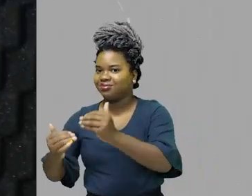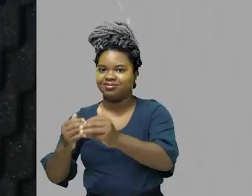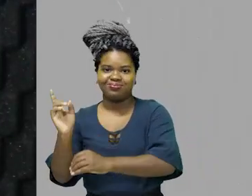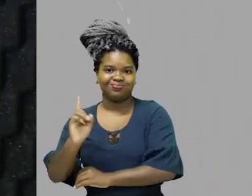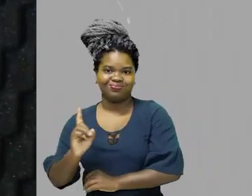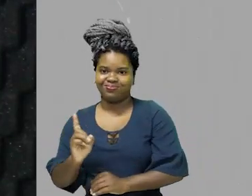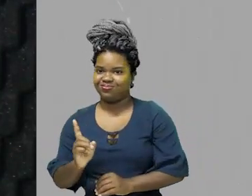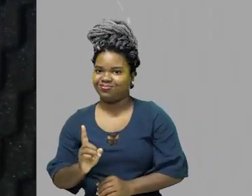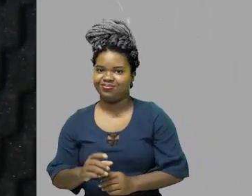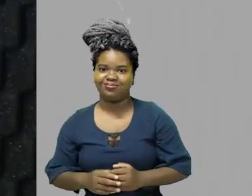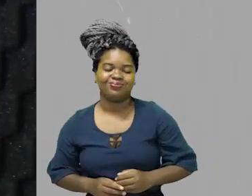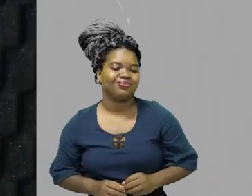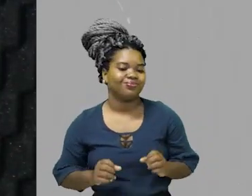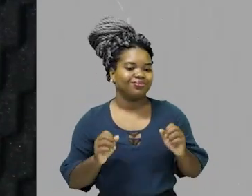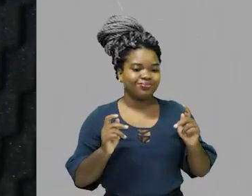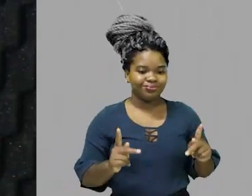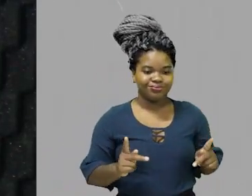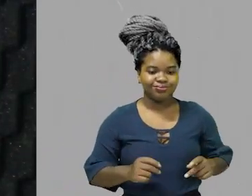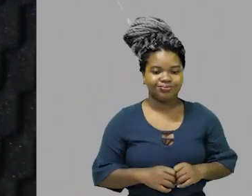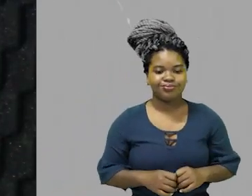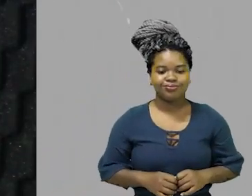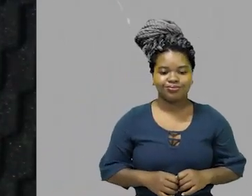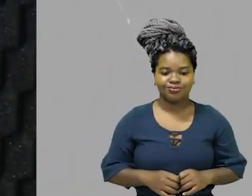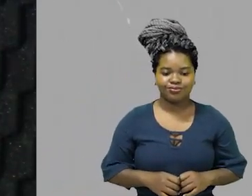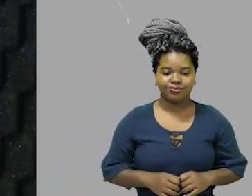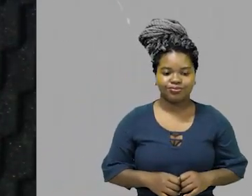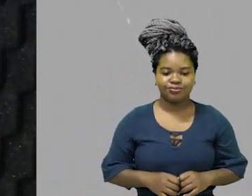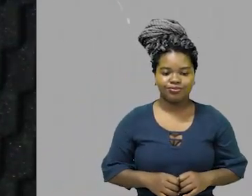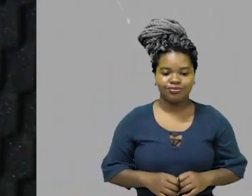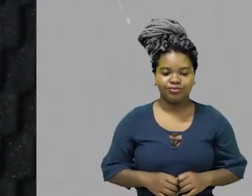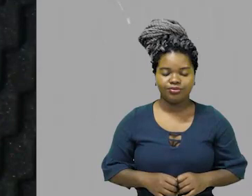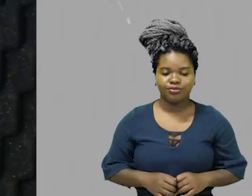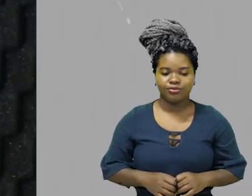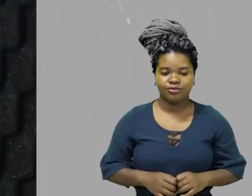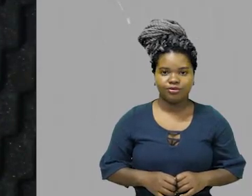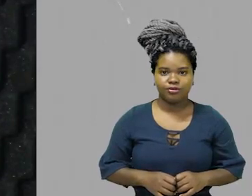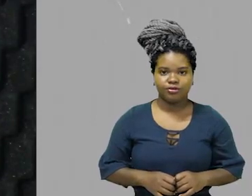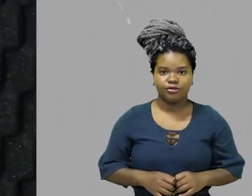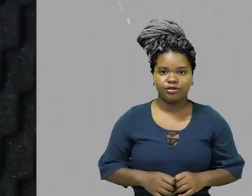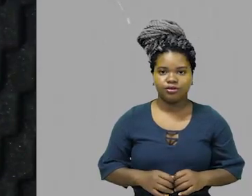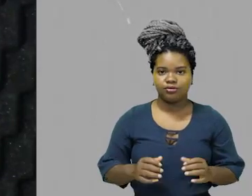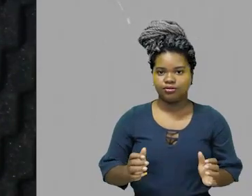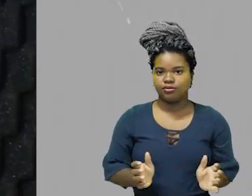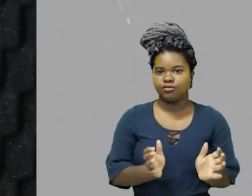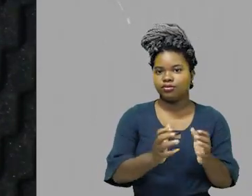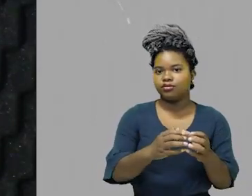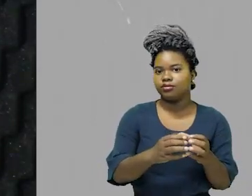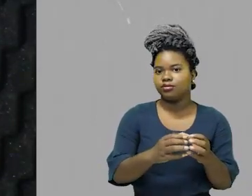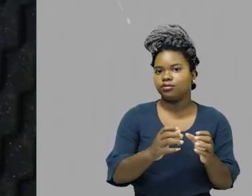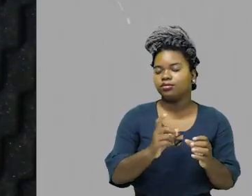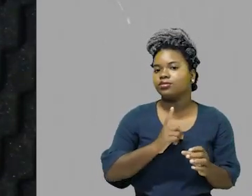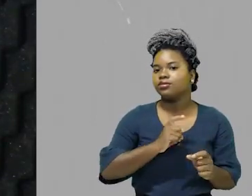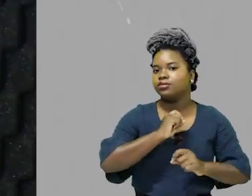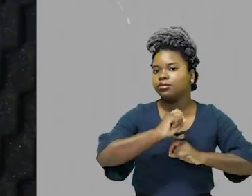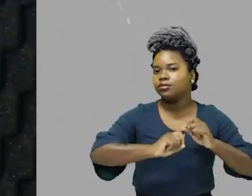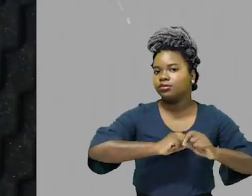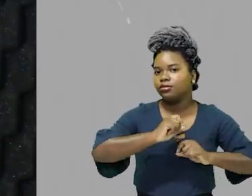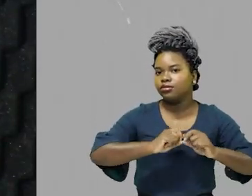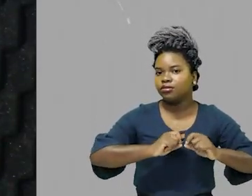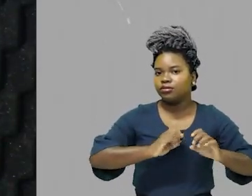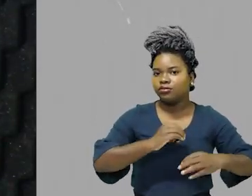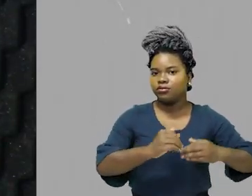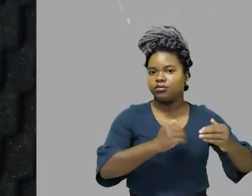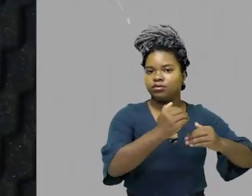presente nas algas, eu posso dizer que essa característica é uma característica pouco